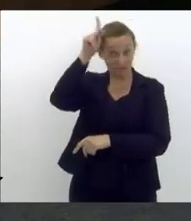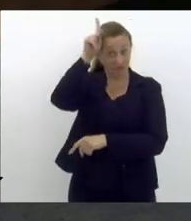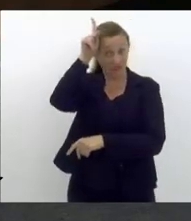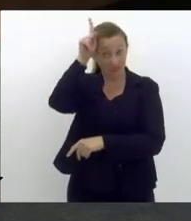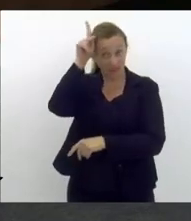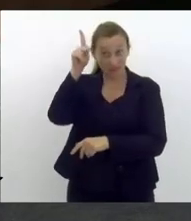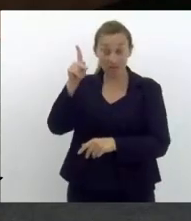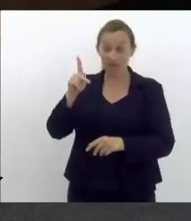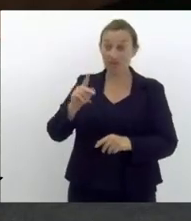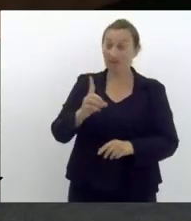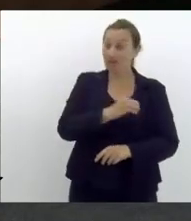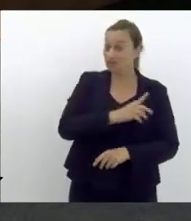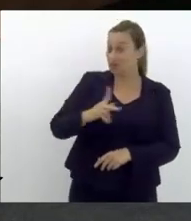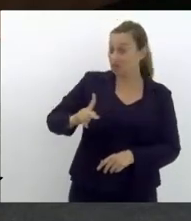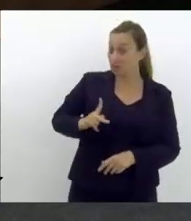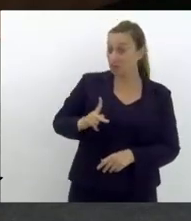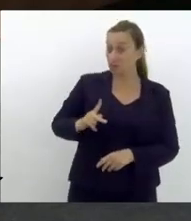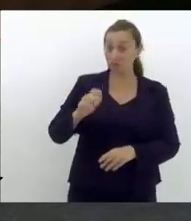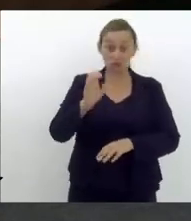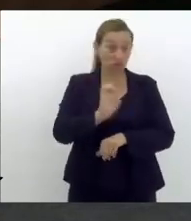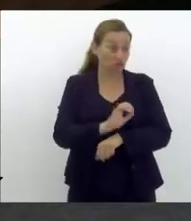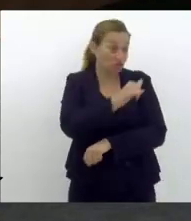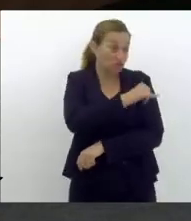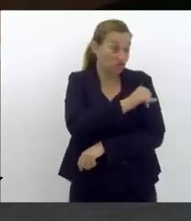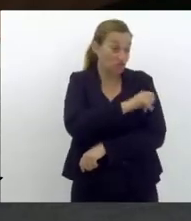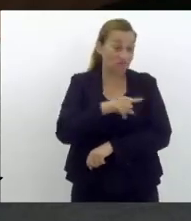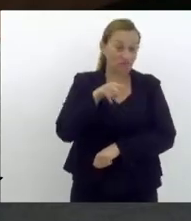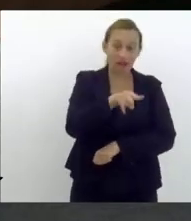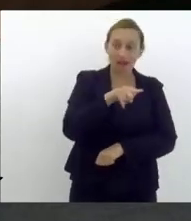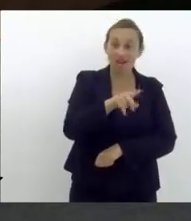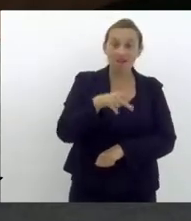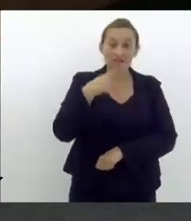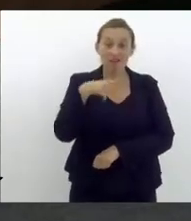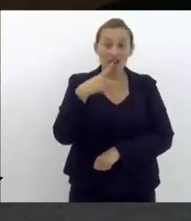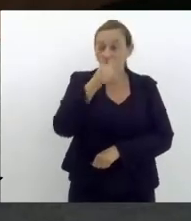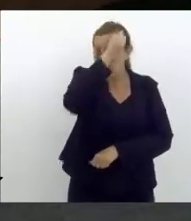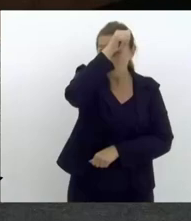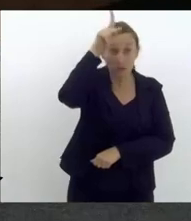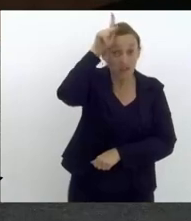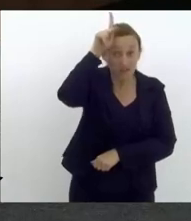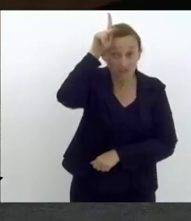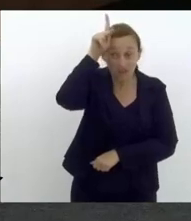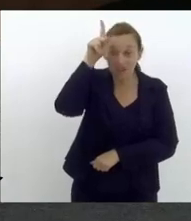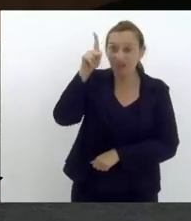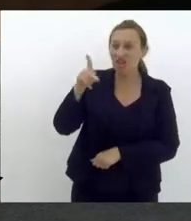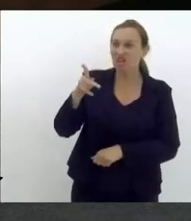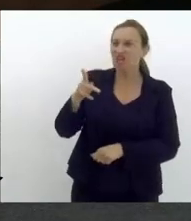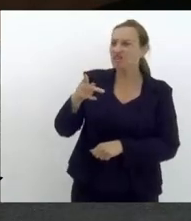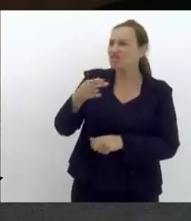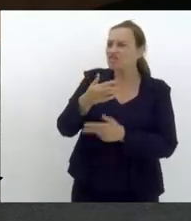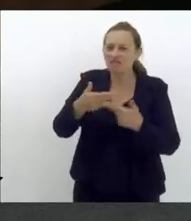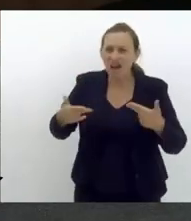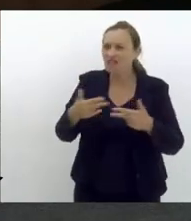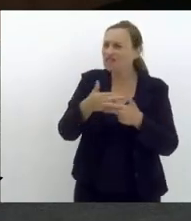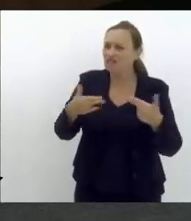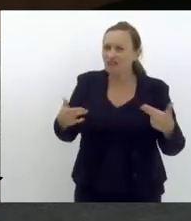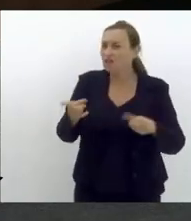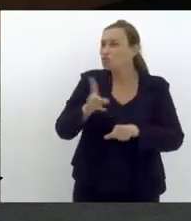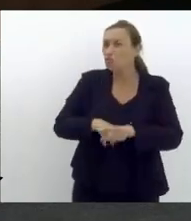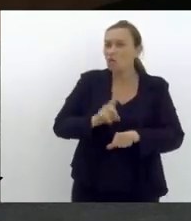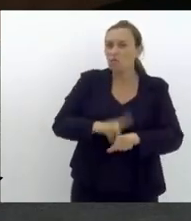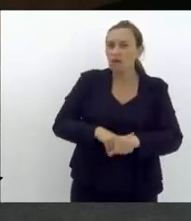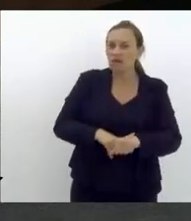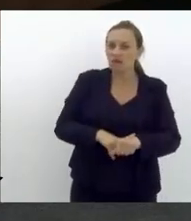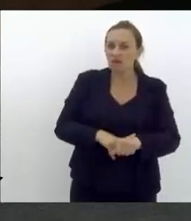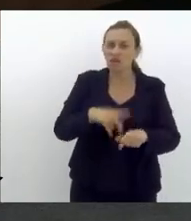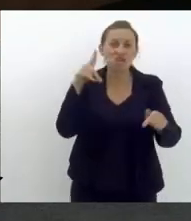Defensoria Pública do Estado do Rio de Janeiro não fui eu disse que o prefeito por muitas e muitas e muitas vezes